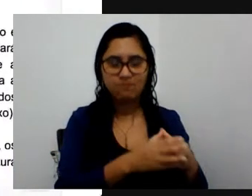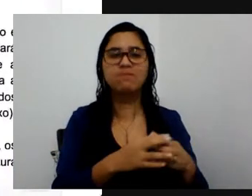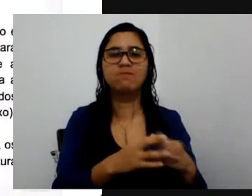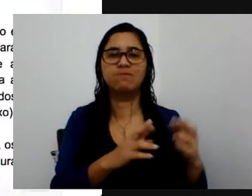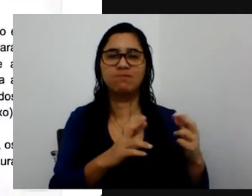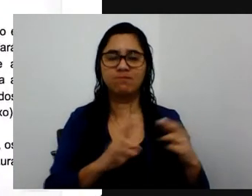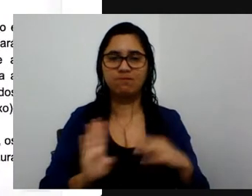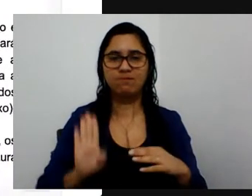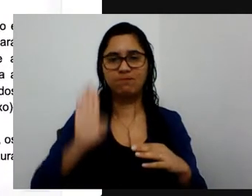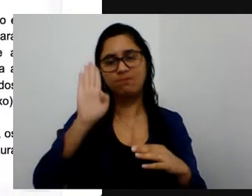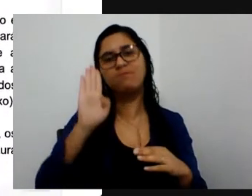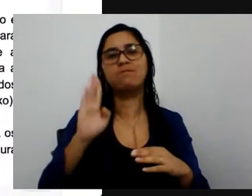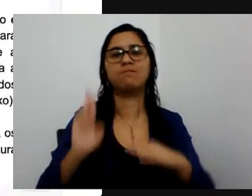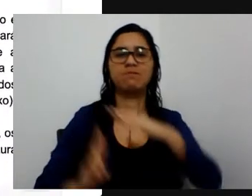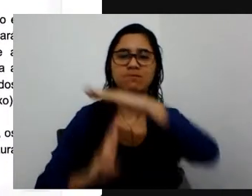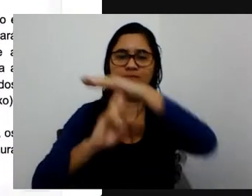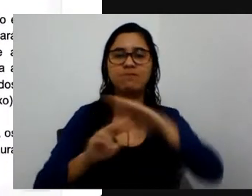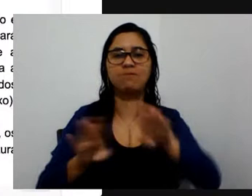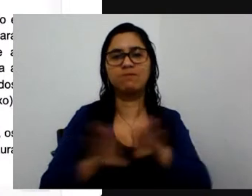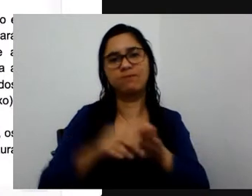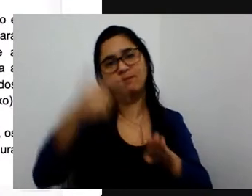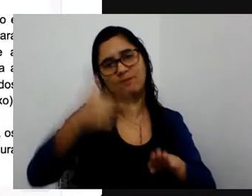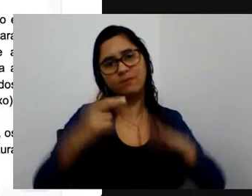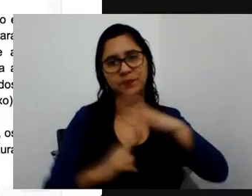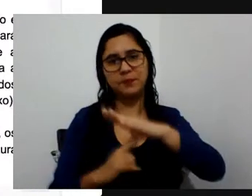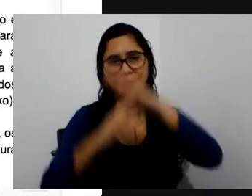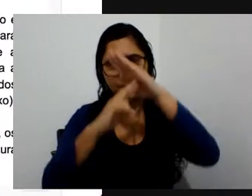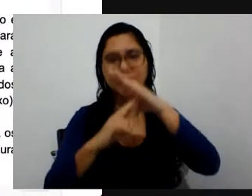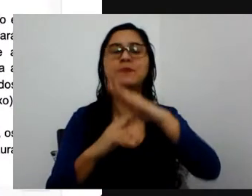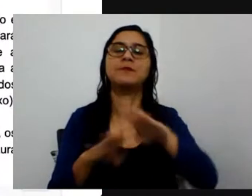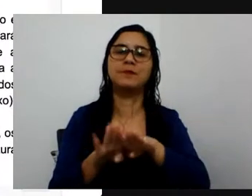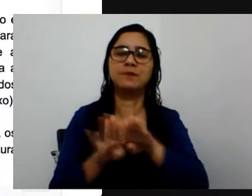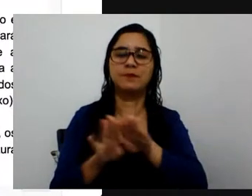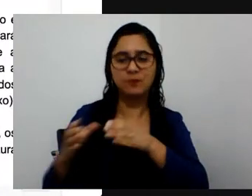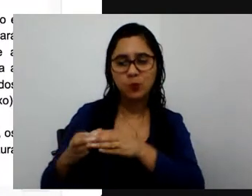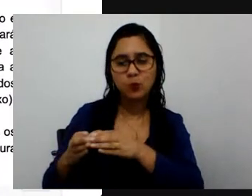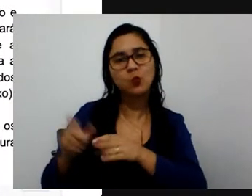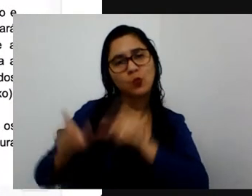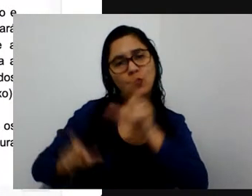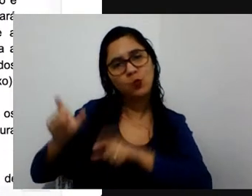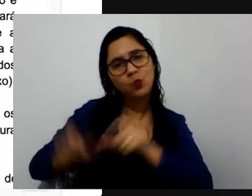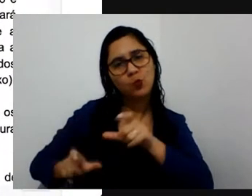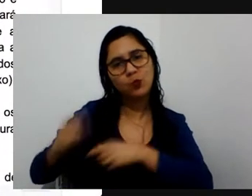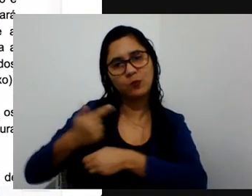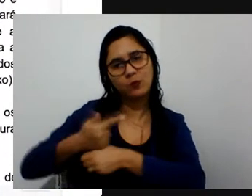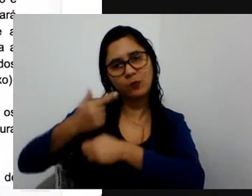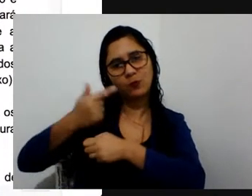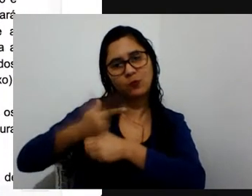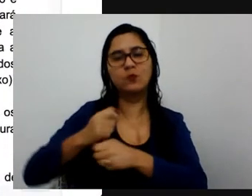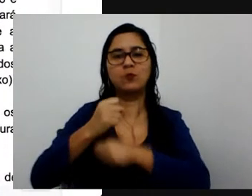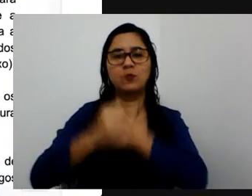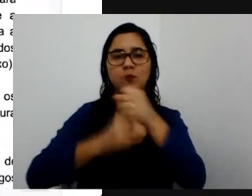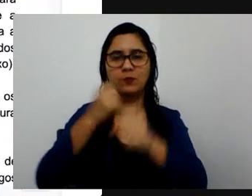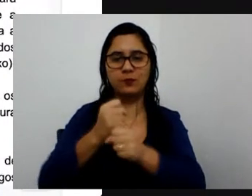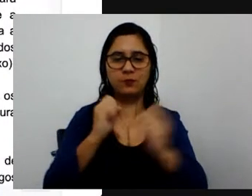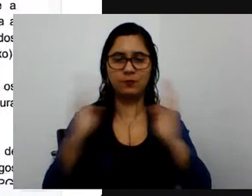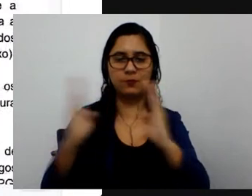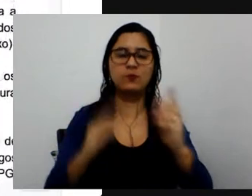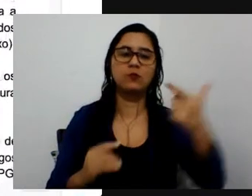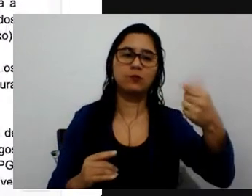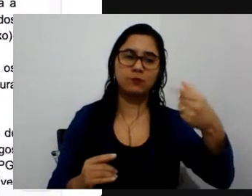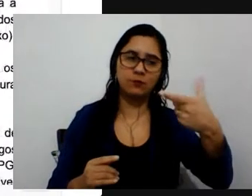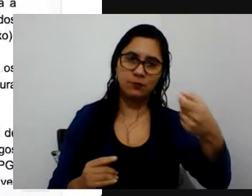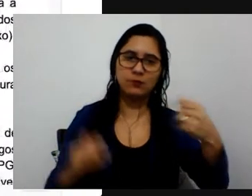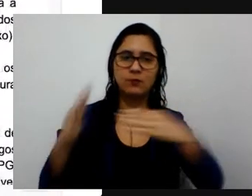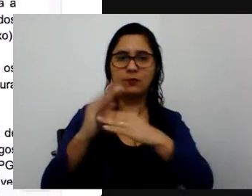reitor e vice-reitor na UFSCar e suas respectivas equipes de gestão para o período de 2020 a